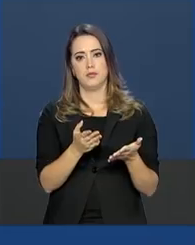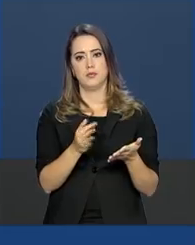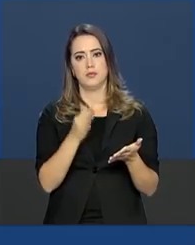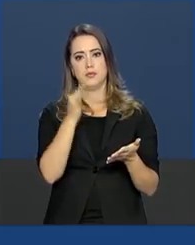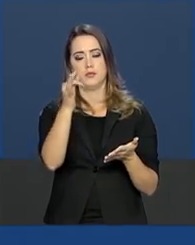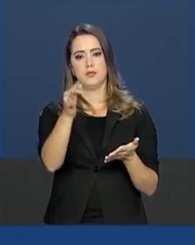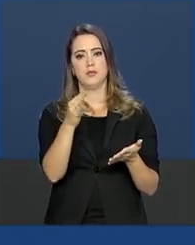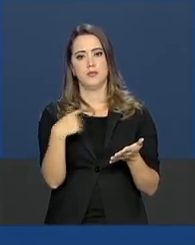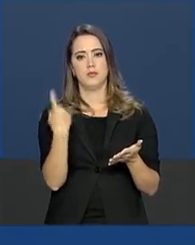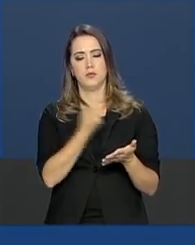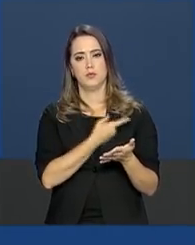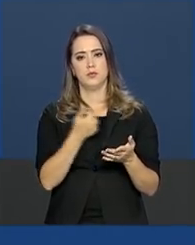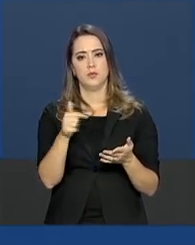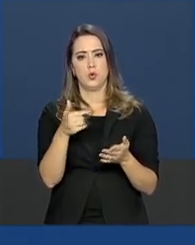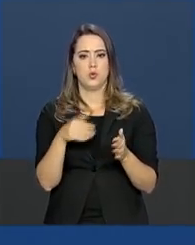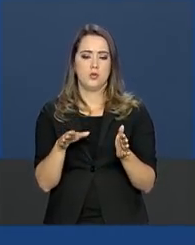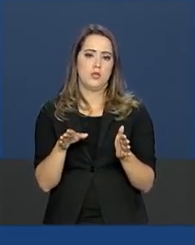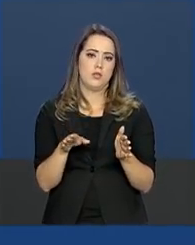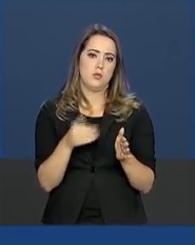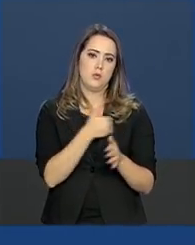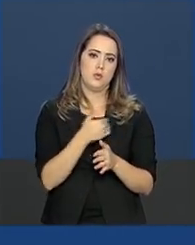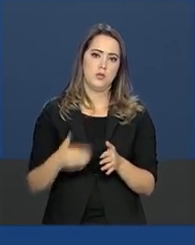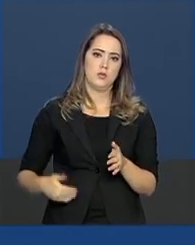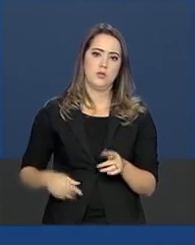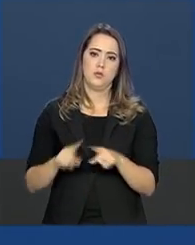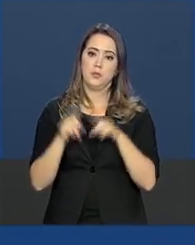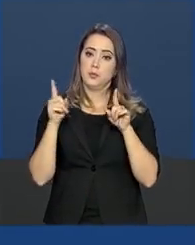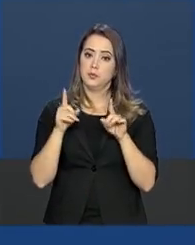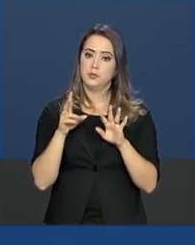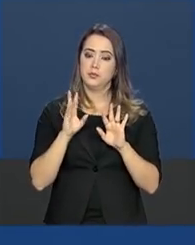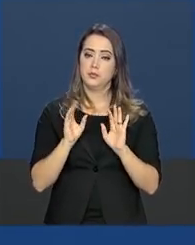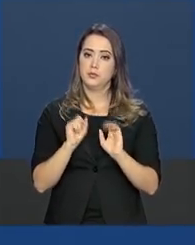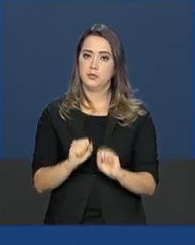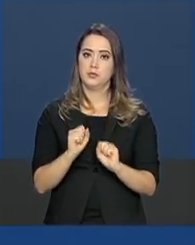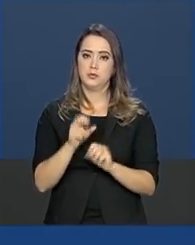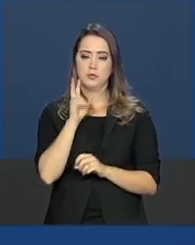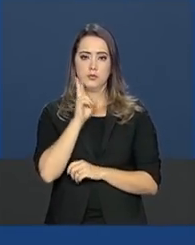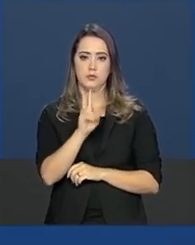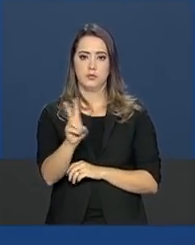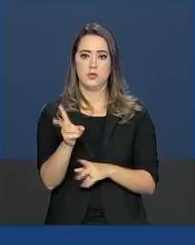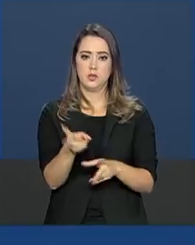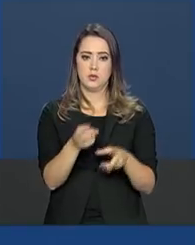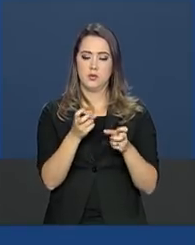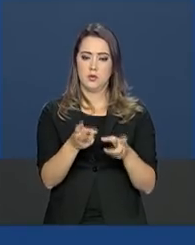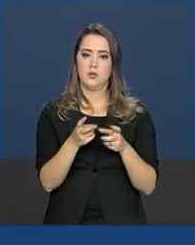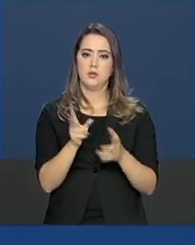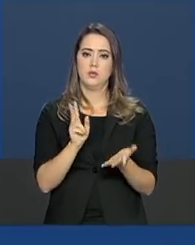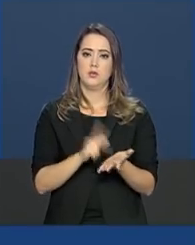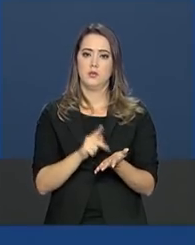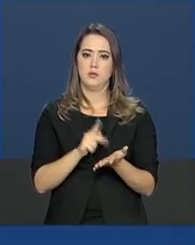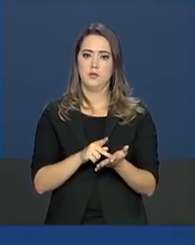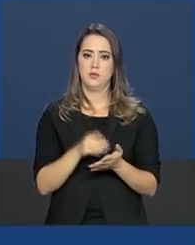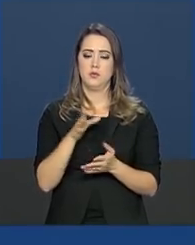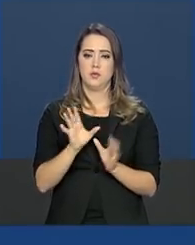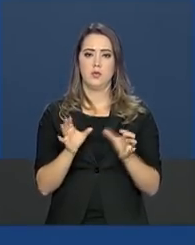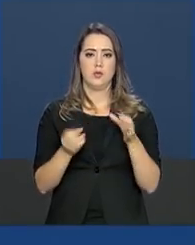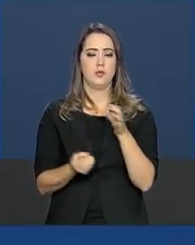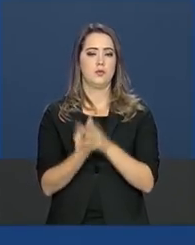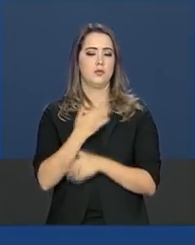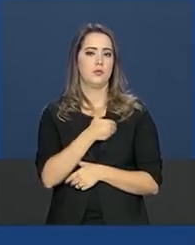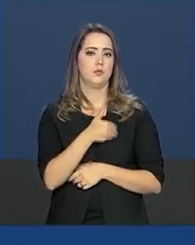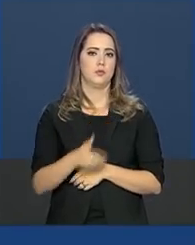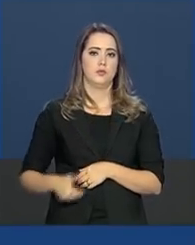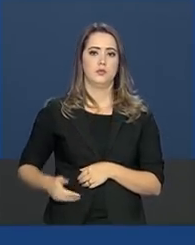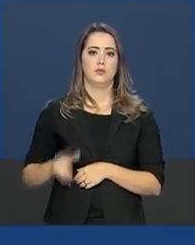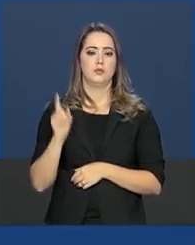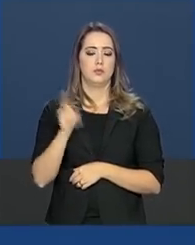estiverem poderão talvez constatar esta realidade que é fruto de um governo